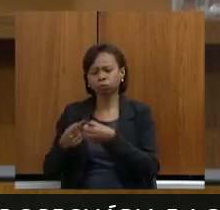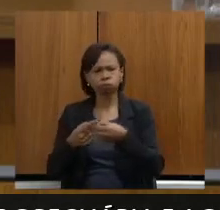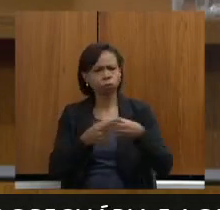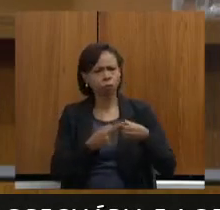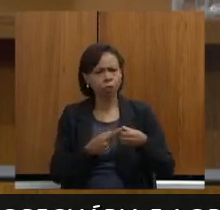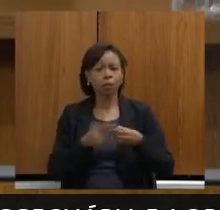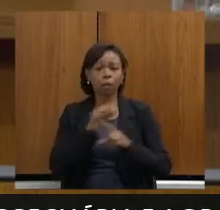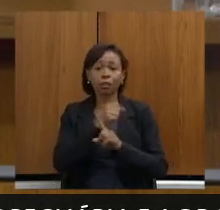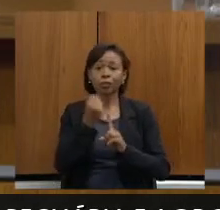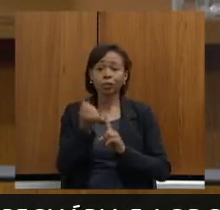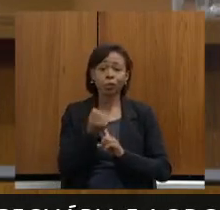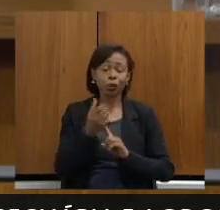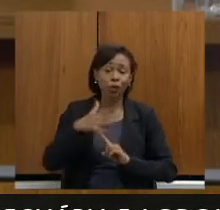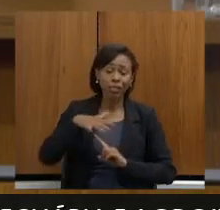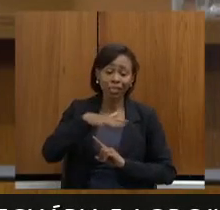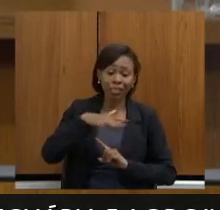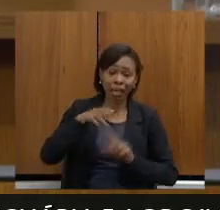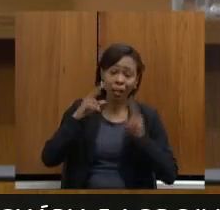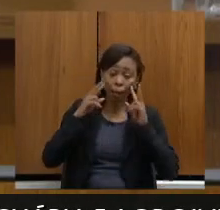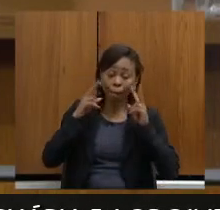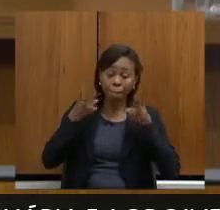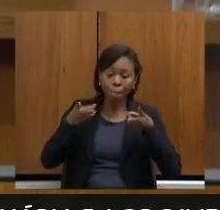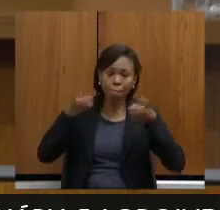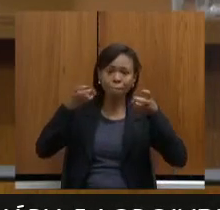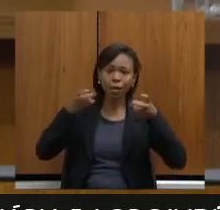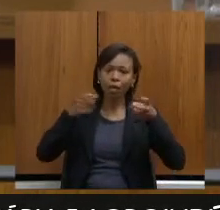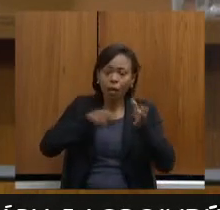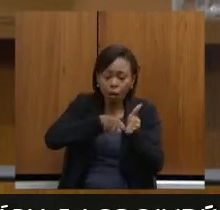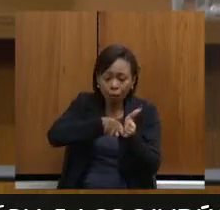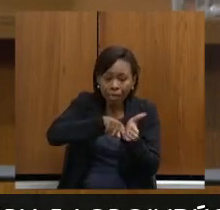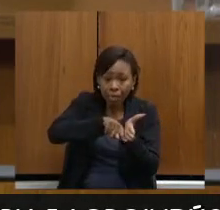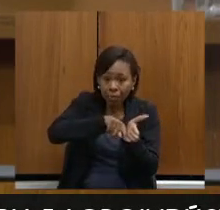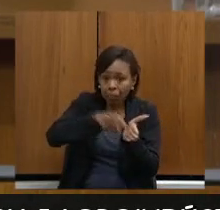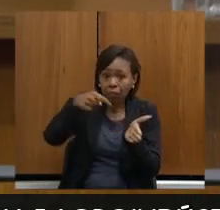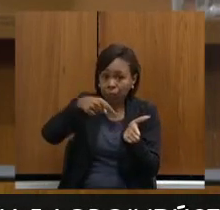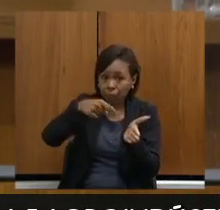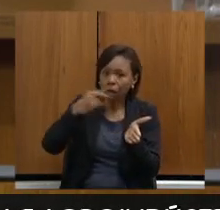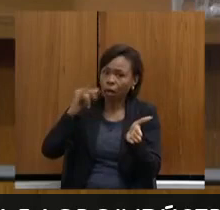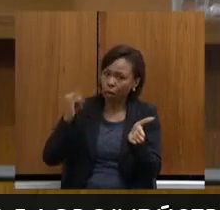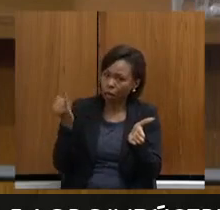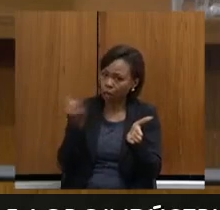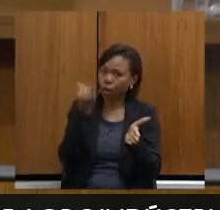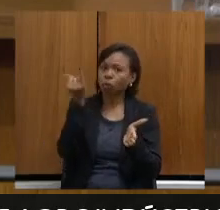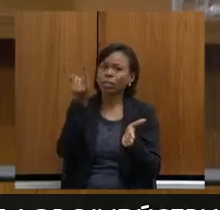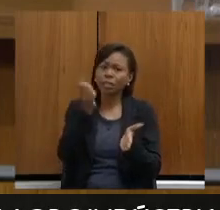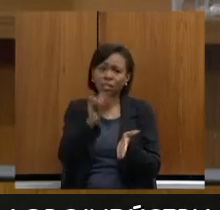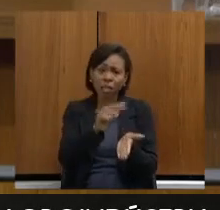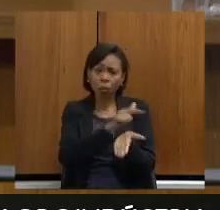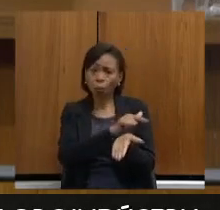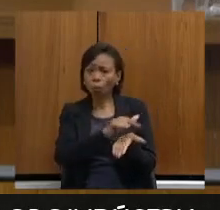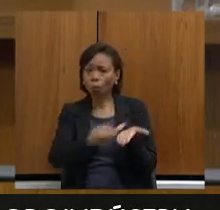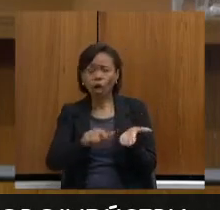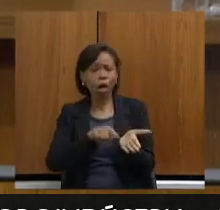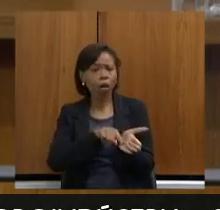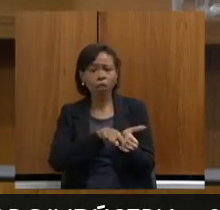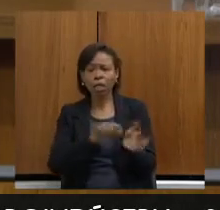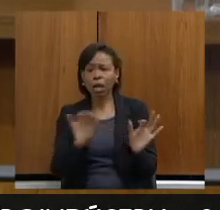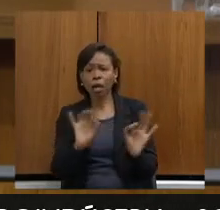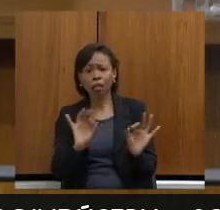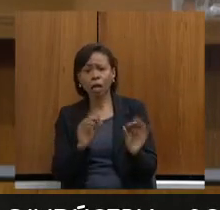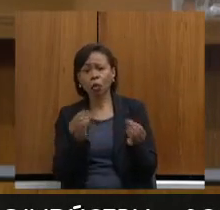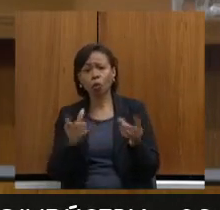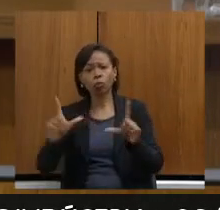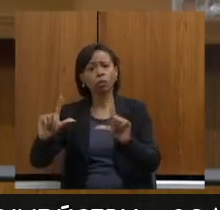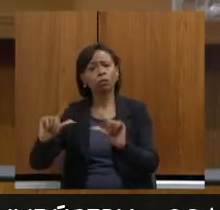sociedade tá despertando do quanto é importante a pesquisa porque se a pesquisa o ator tem uma estagnação e de fim então a